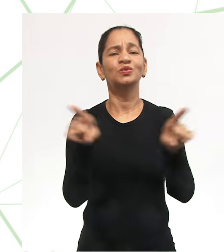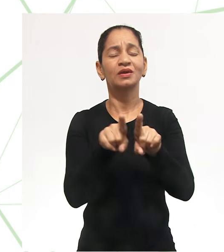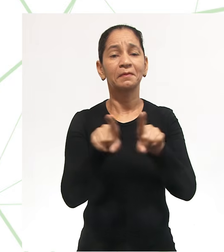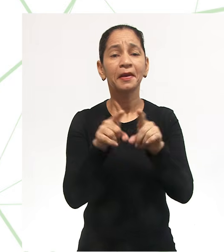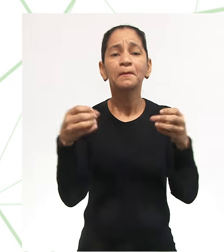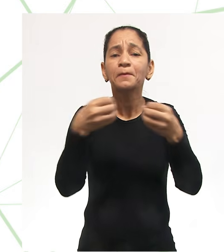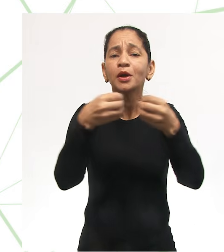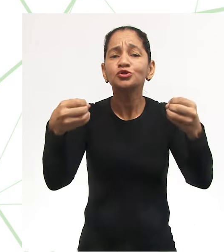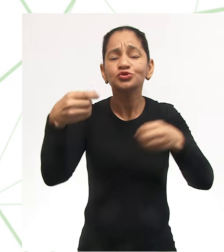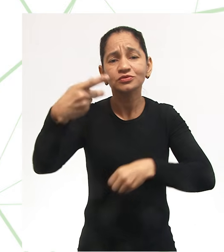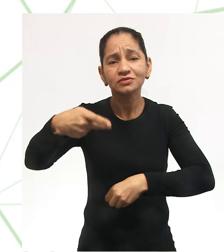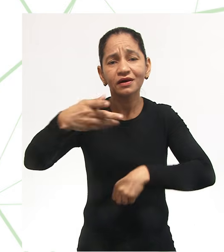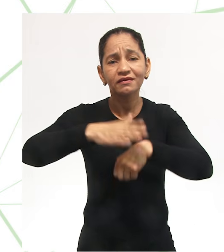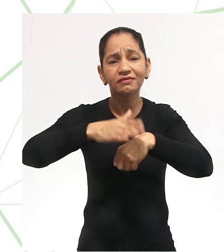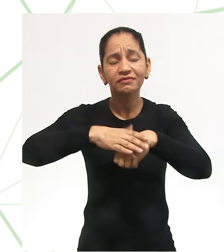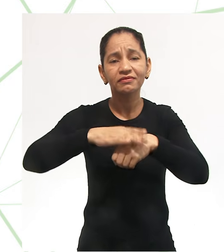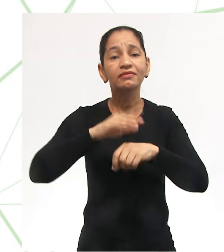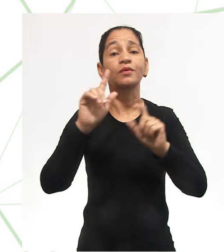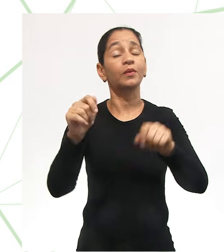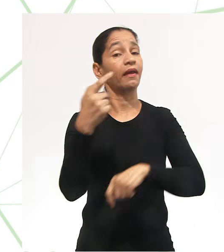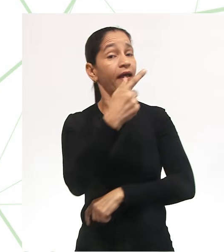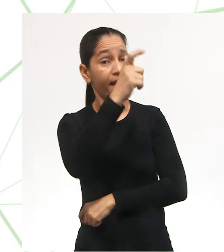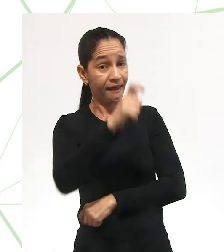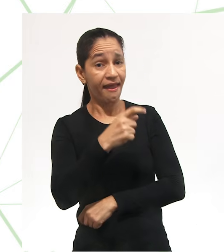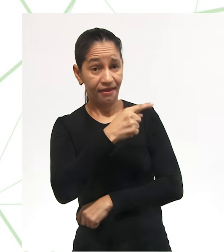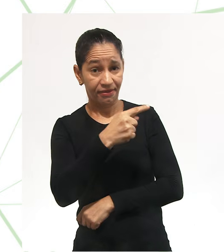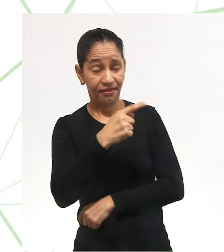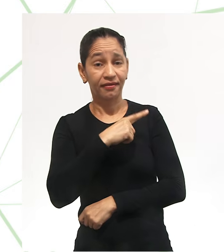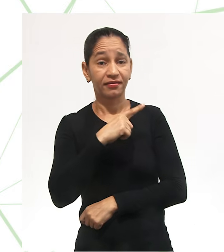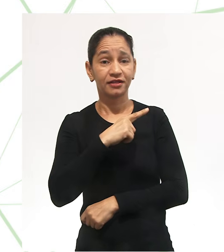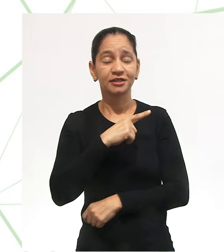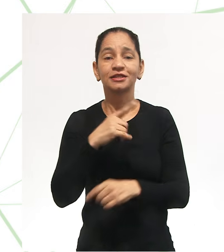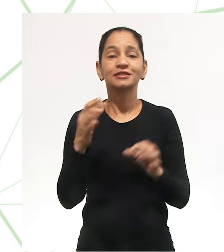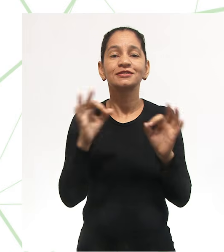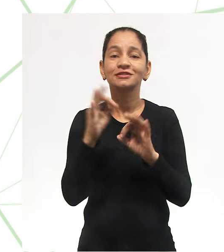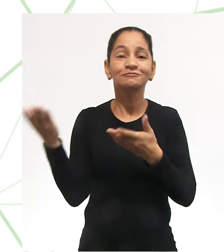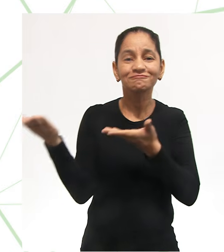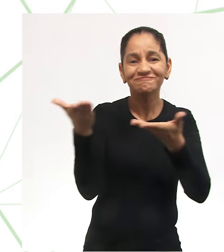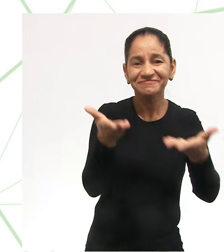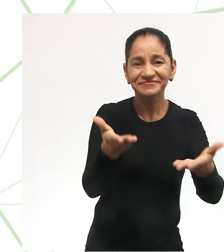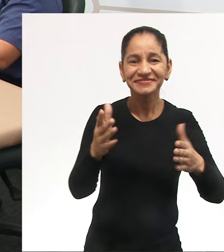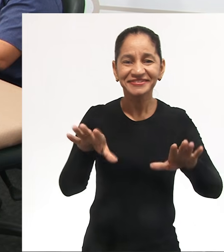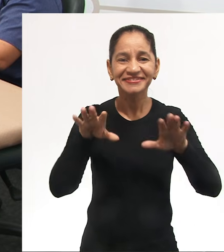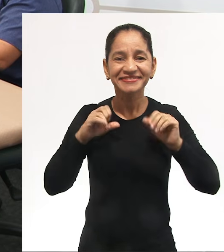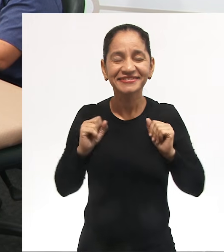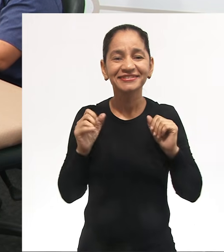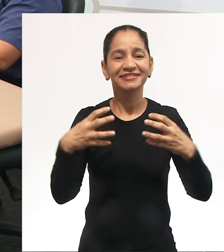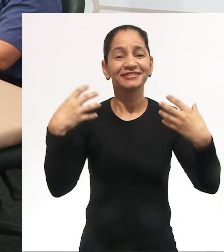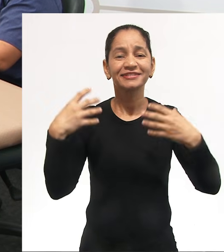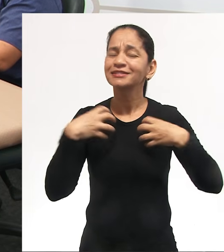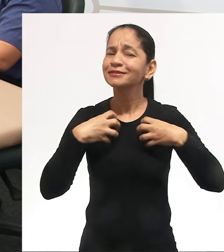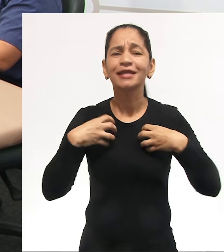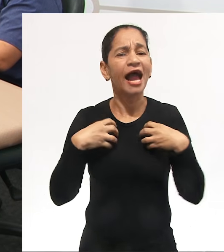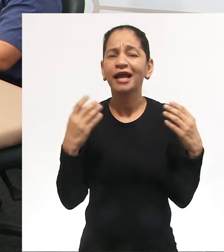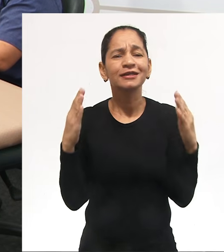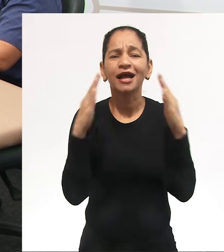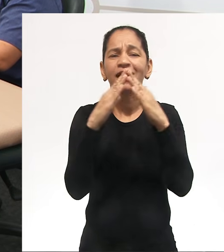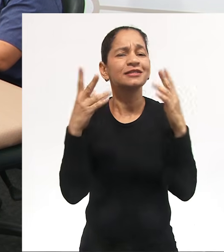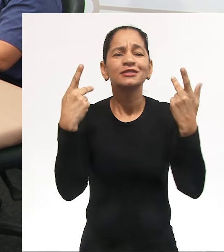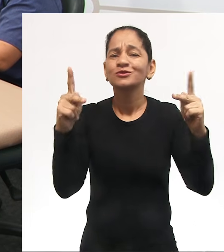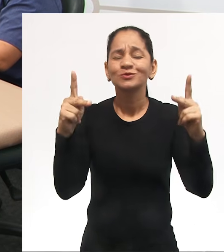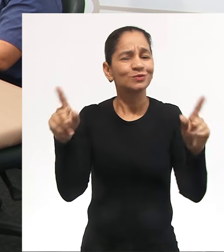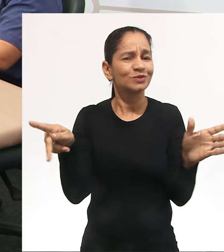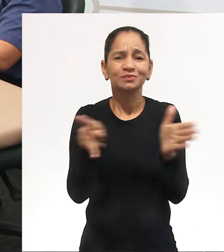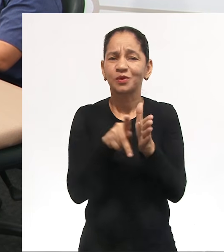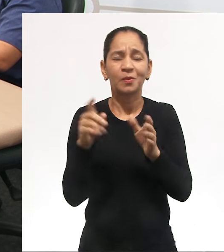bem próximo aqui da região, e a professora Terezinha. Seja muito bem-vinda, professora, sinta-se em